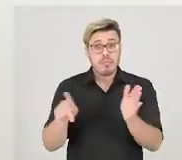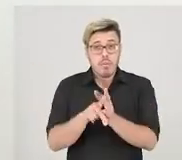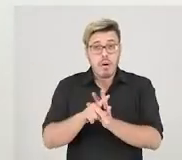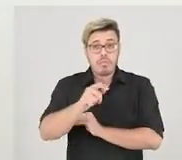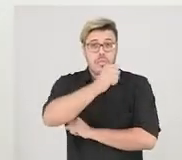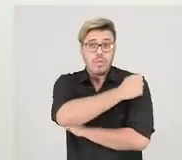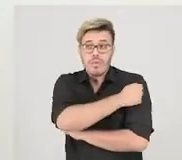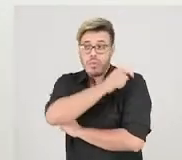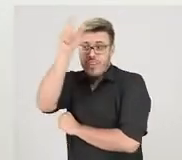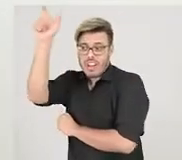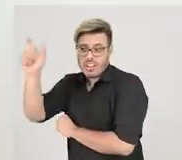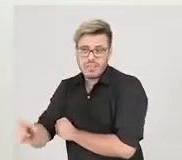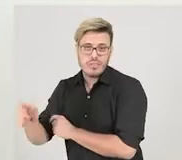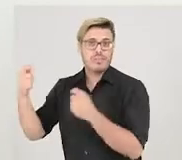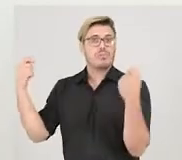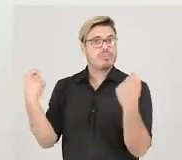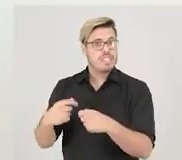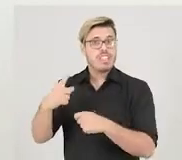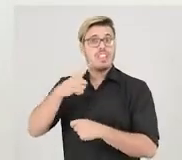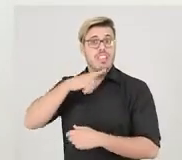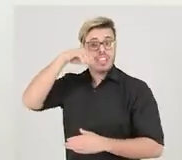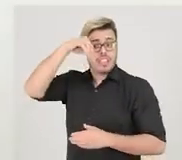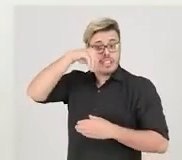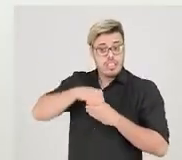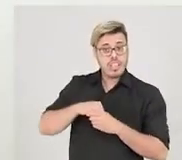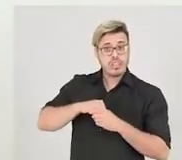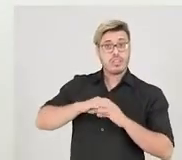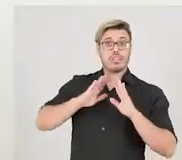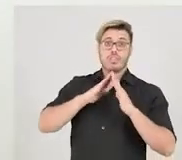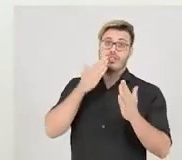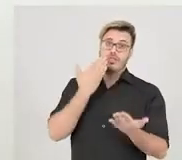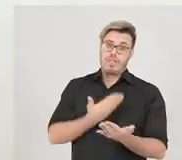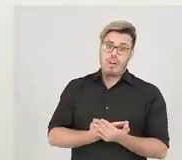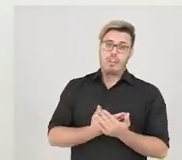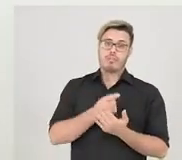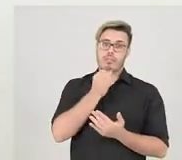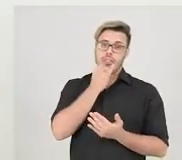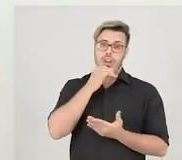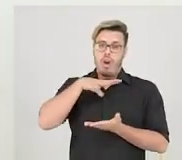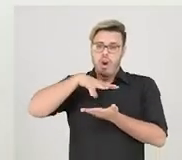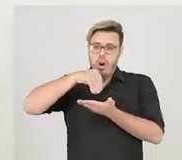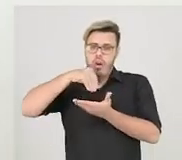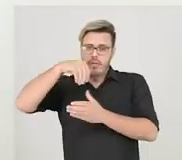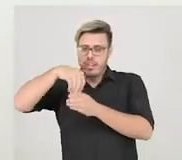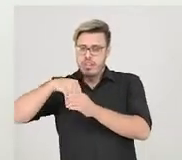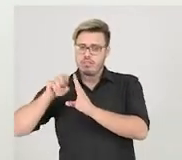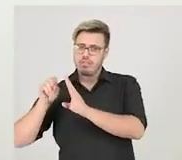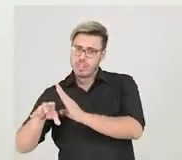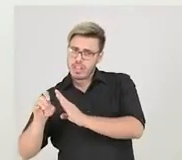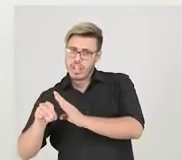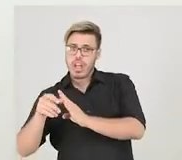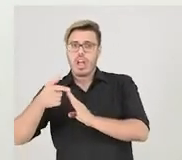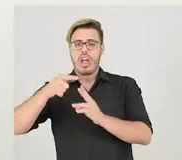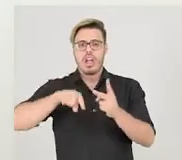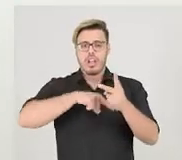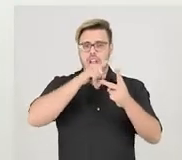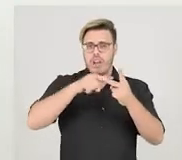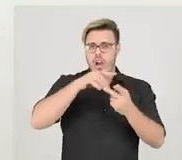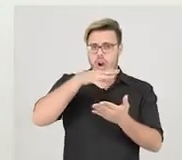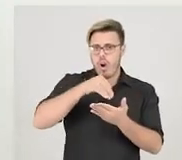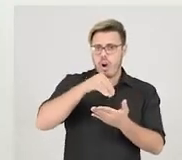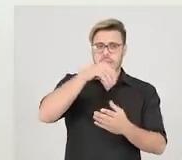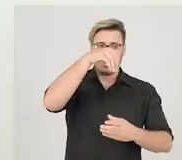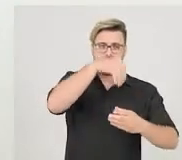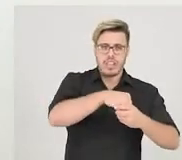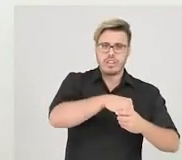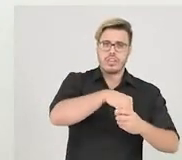na coordenação pedagógica, na secretaria, com o professor. Plano educacional individualizado, outra brincadeira que eu costumo fazer, não